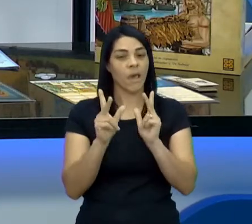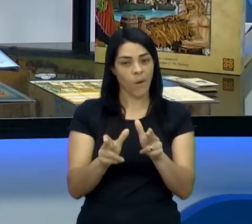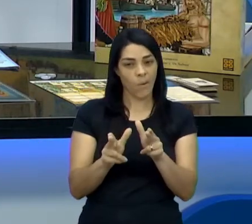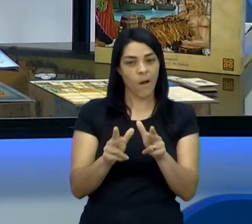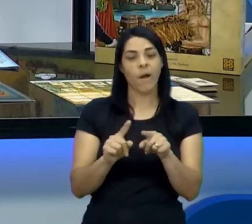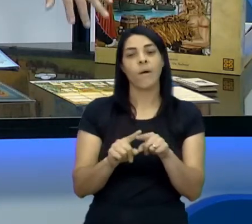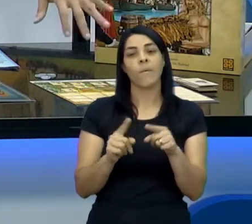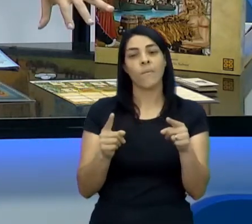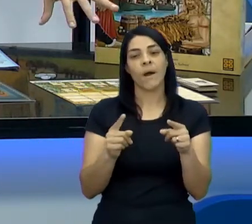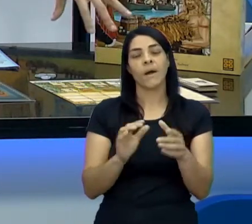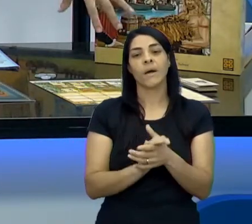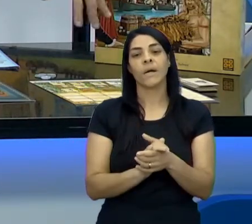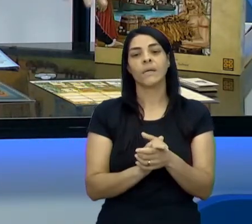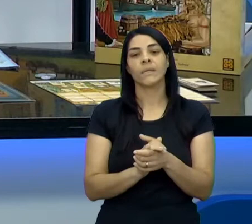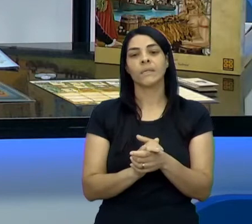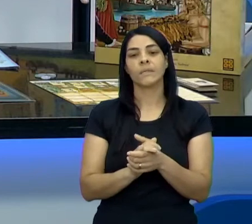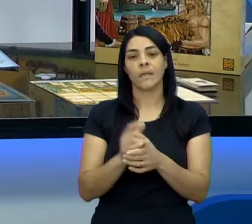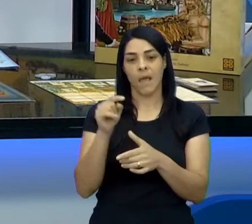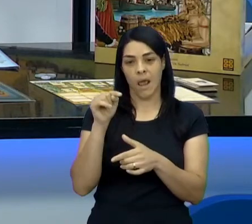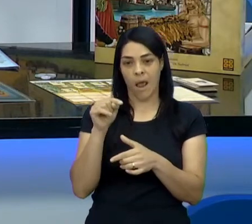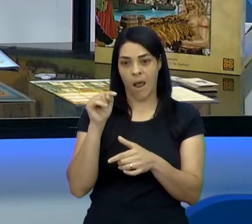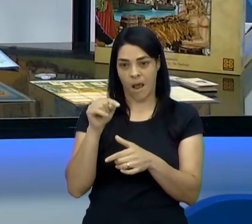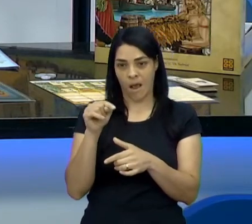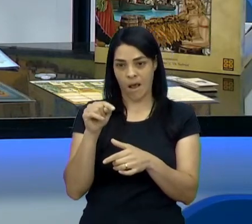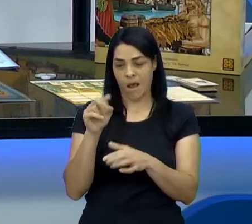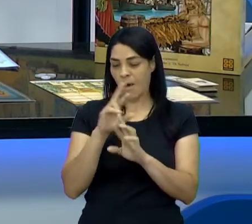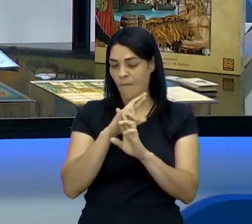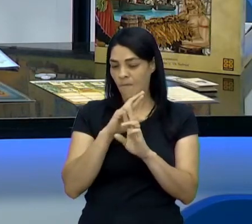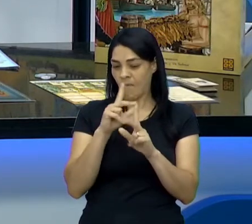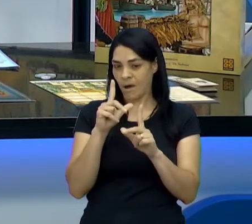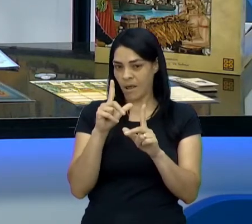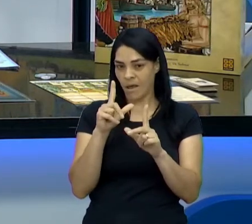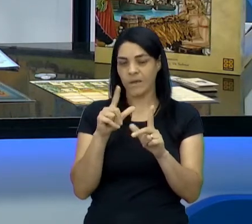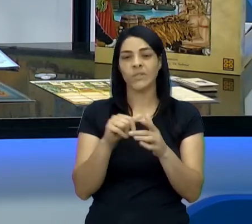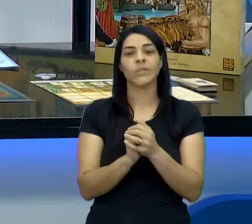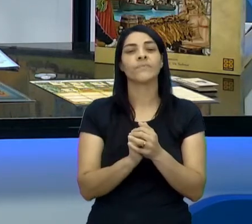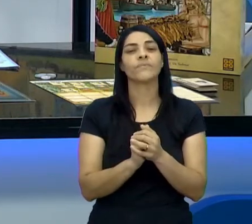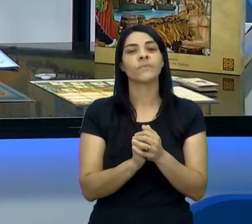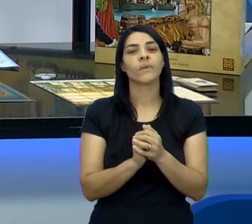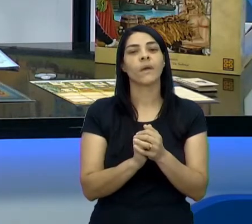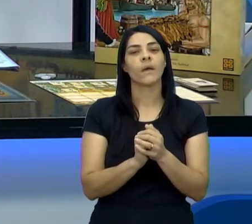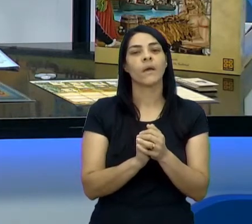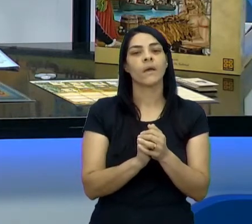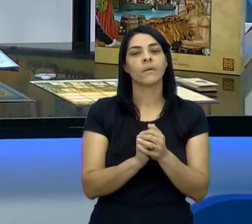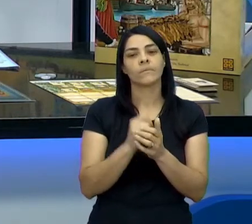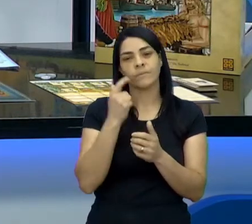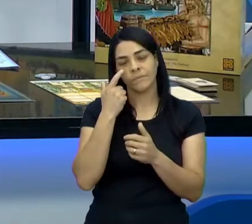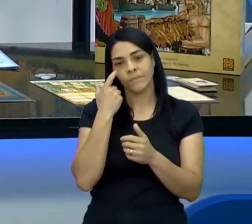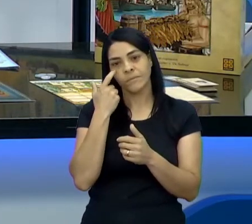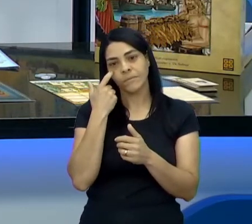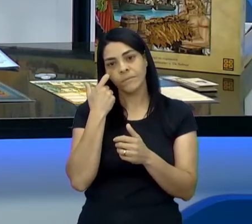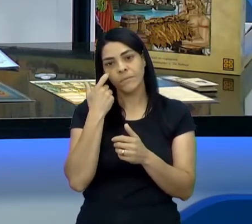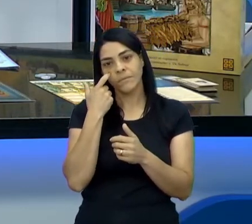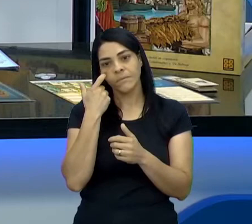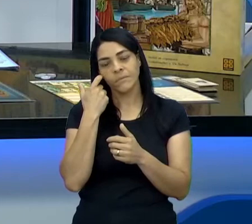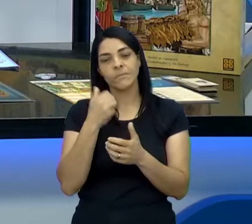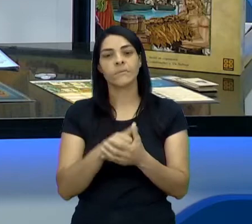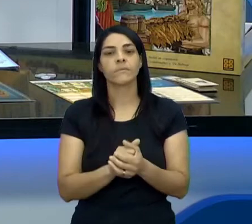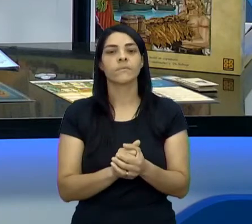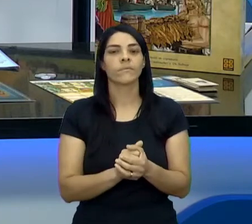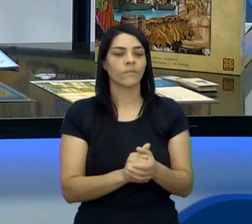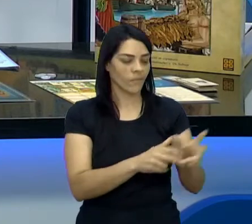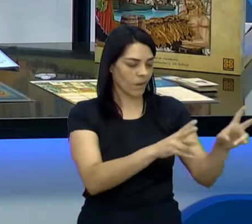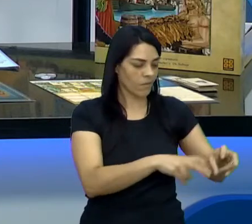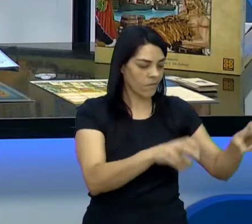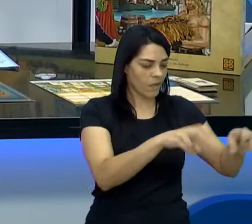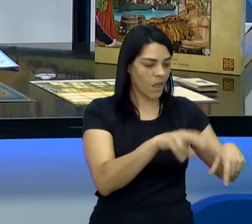um colono movimentando uma pequena cidade. No Agrícola você é um colono cuidando, um fazendeiro